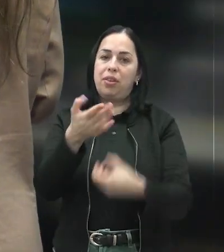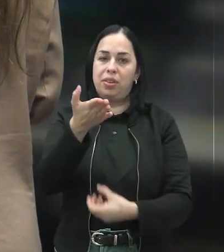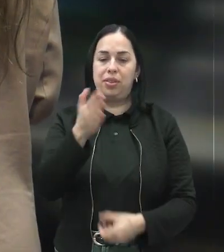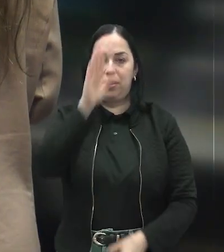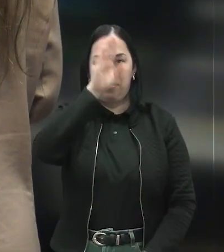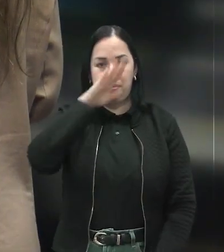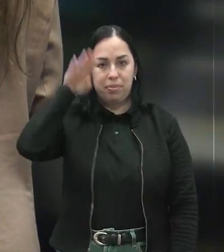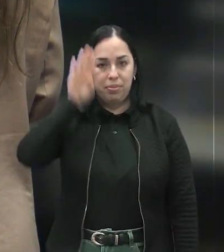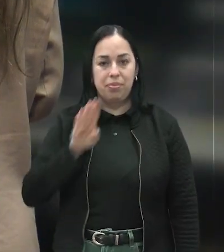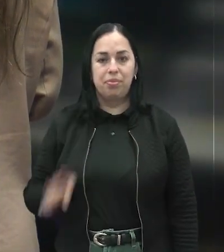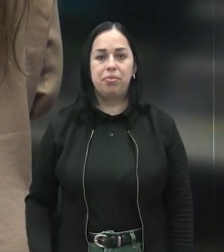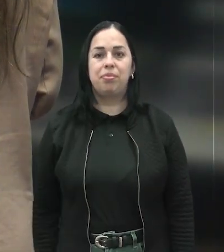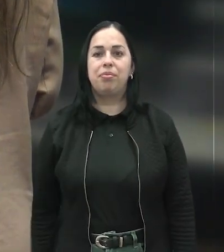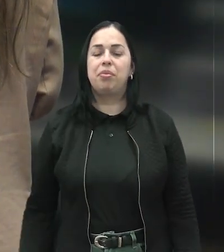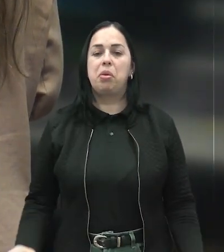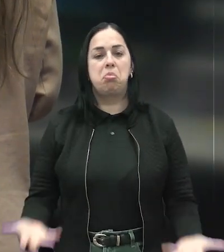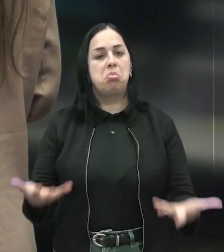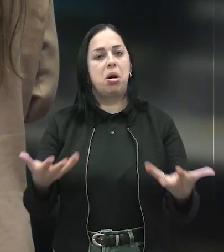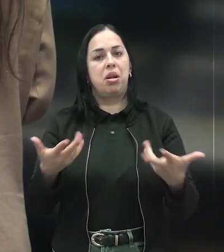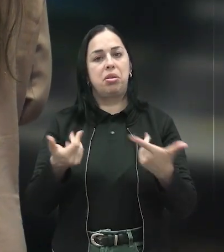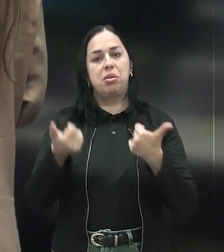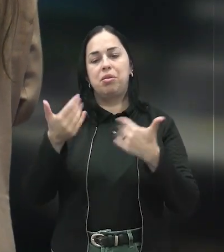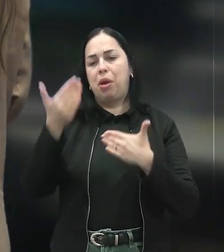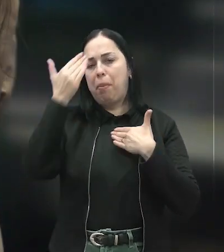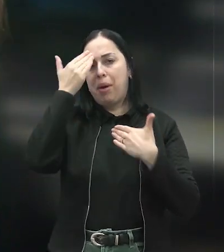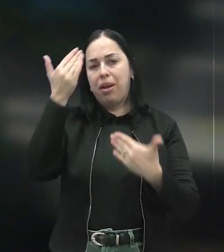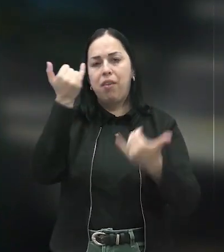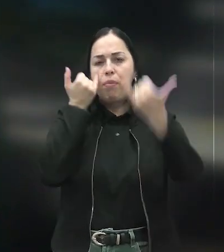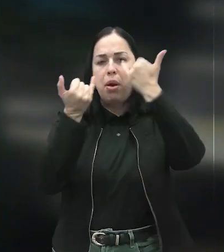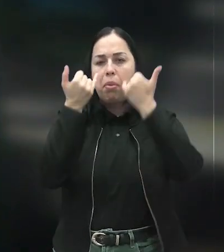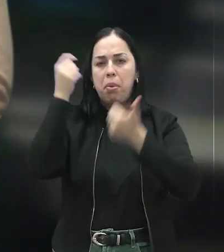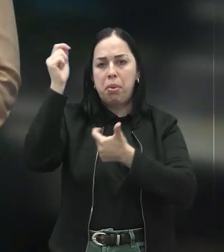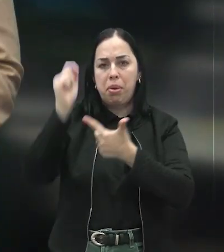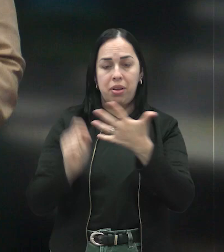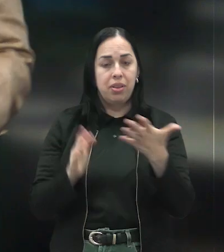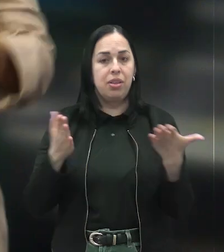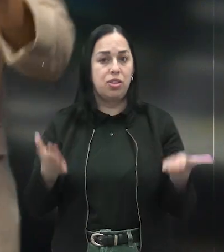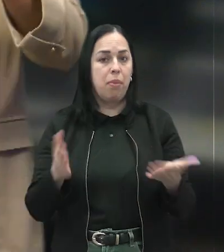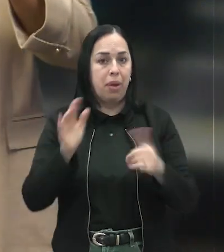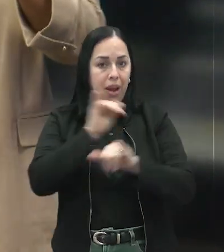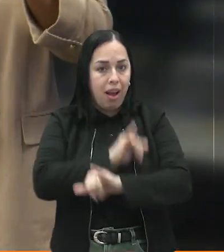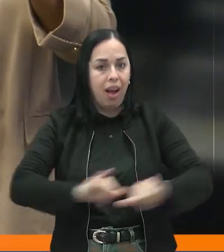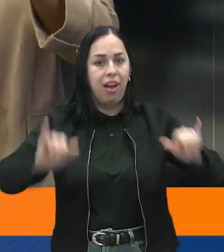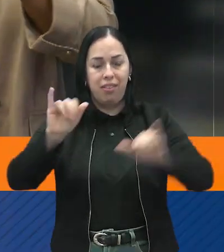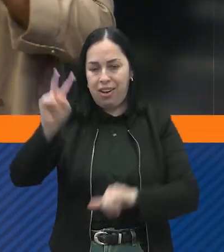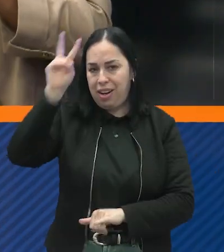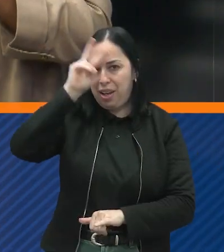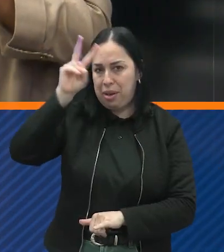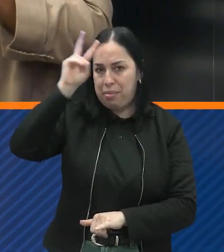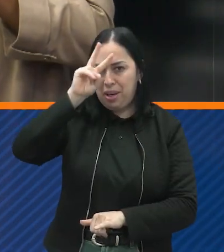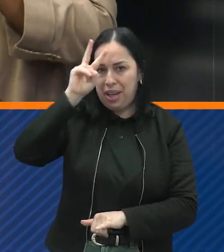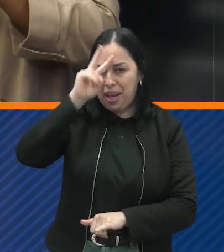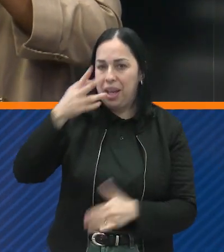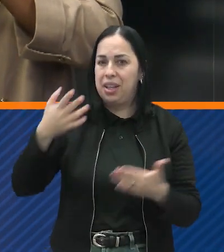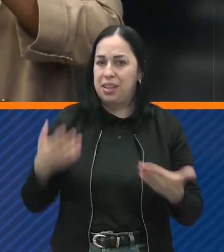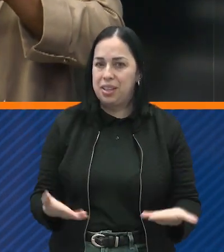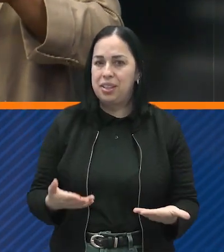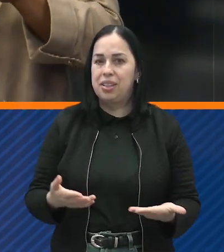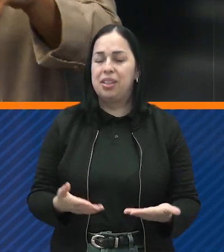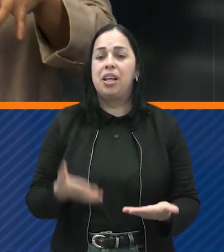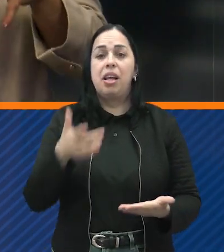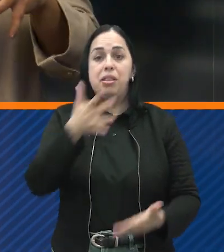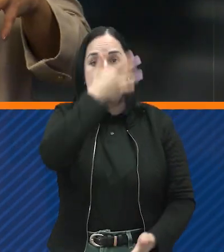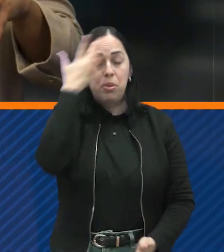volto com você no estúdio. Maravilha, Ana, muito obrigada, viu, pelas informações. Então, só para reforçar aqui o que a Ana já passou para a